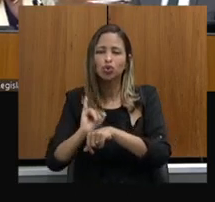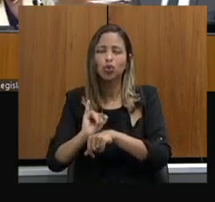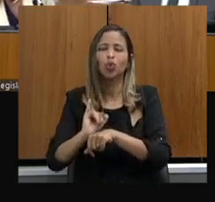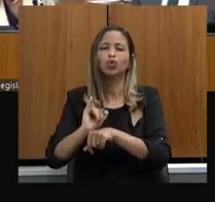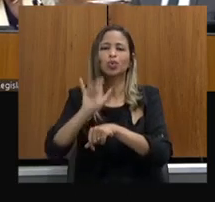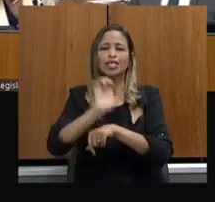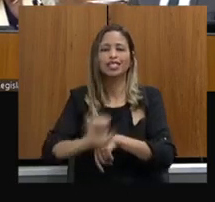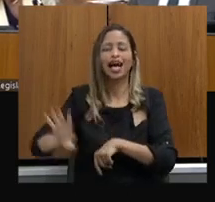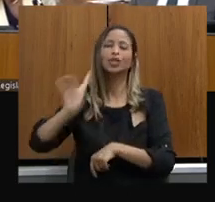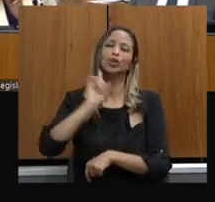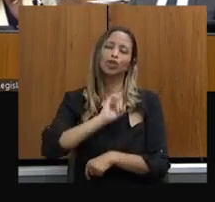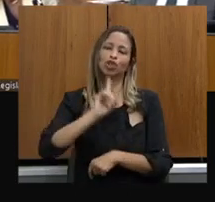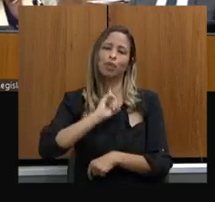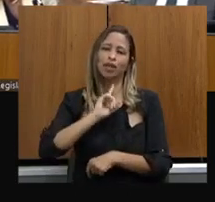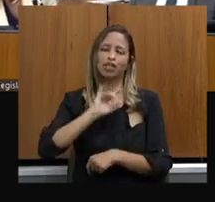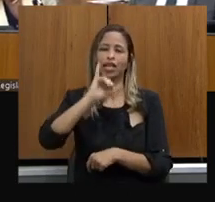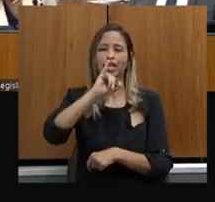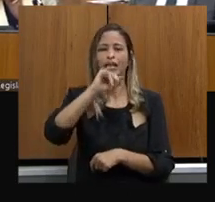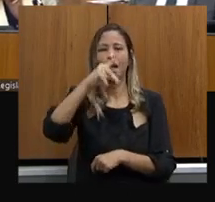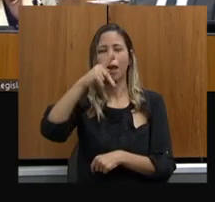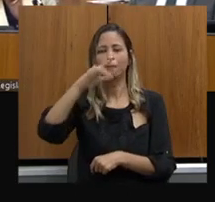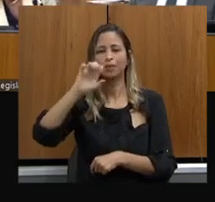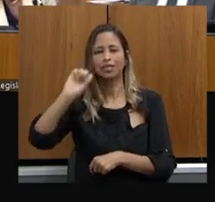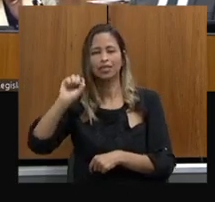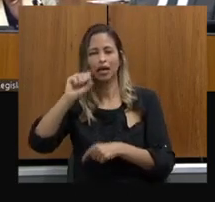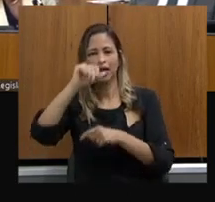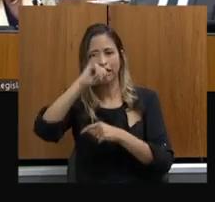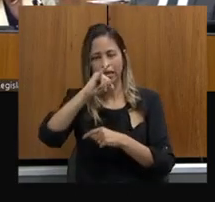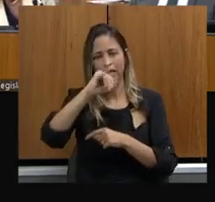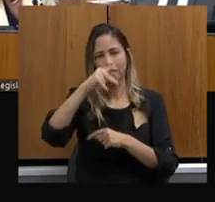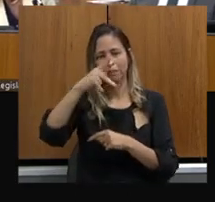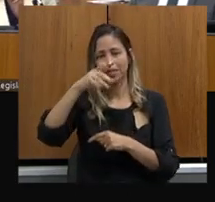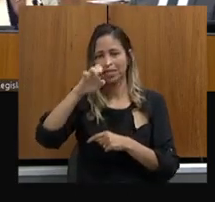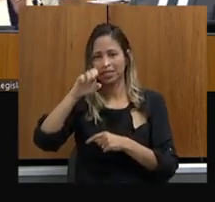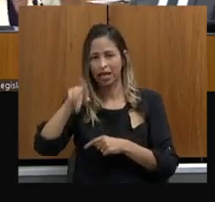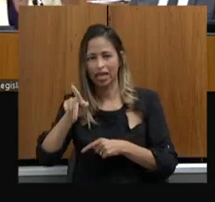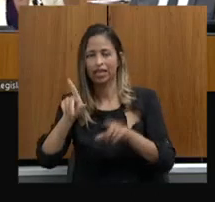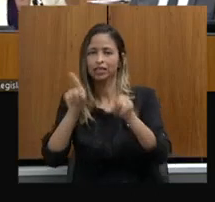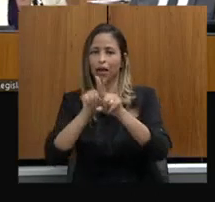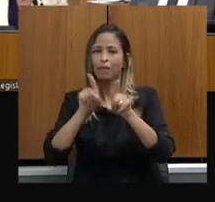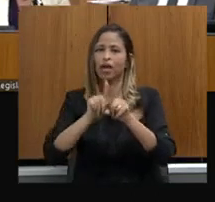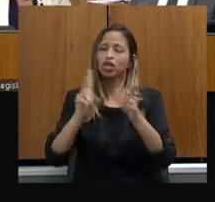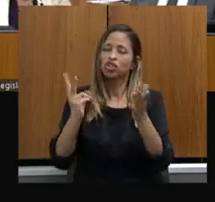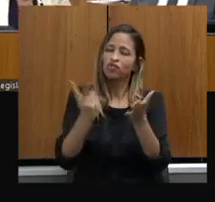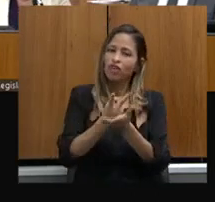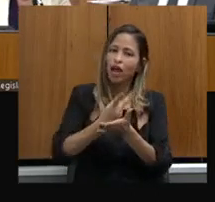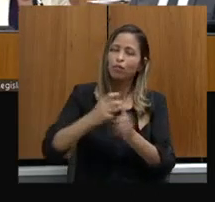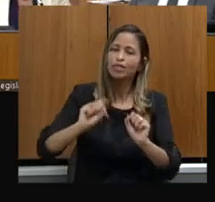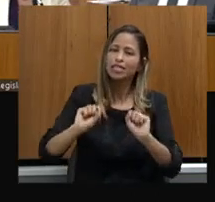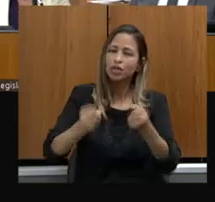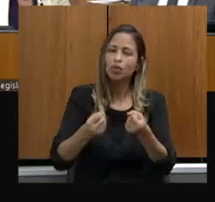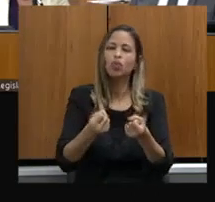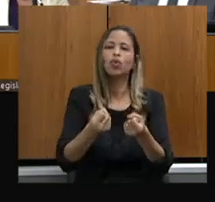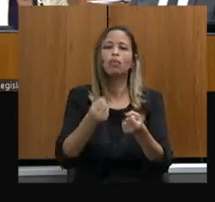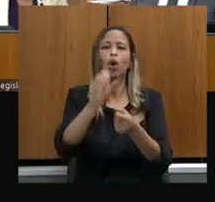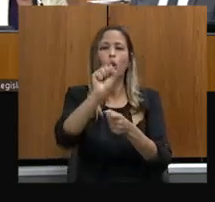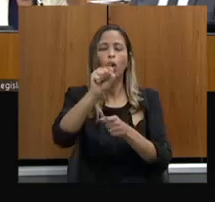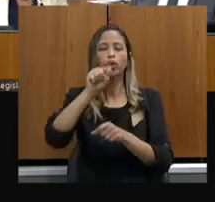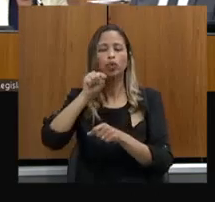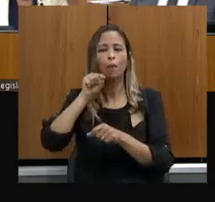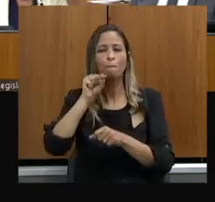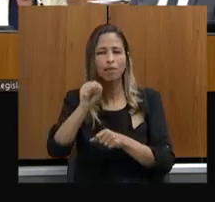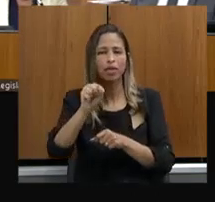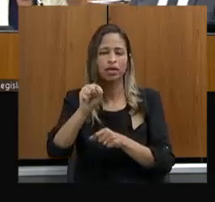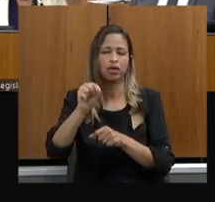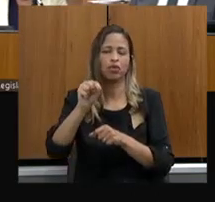do Estado de Minas Gerais no Ipsemg No que diz respeito ao atendimento ao beneficiário nós tivemos a concessão de seguro e pecúrio para